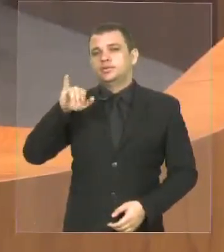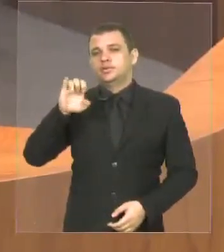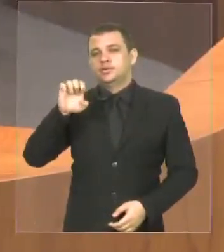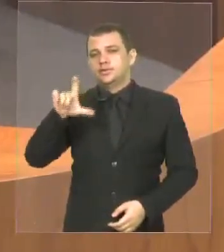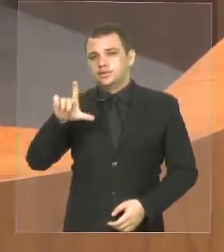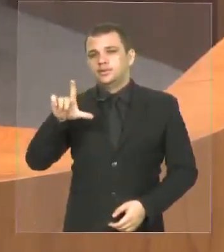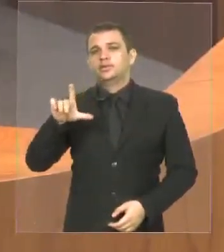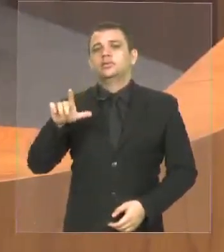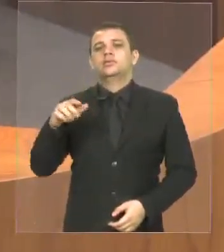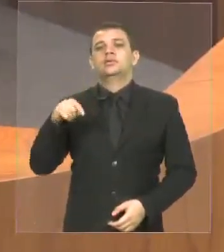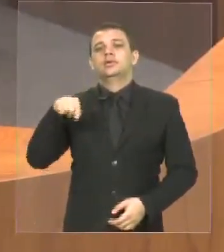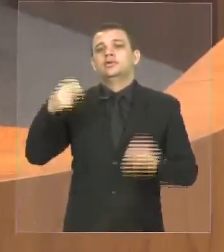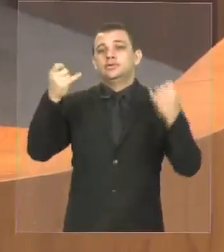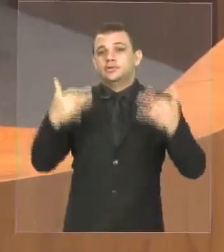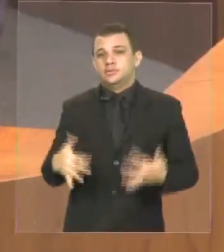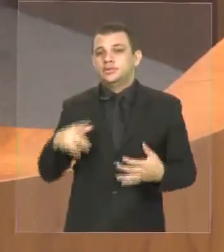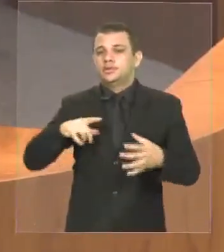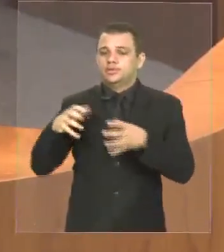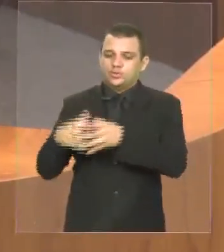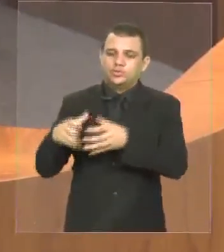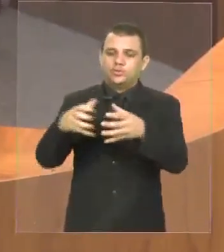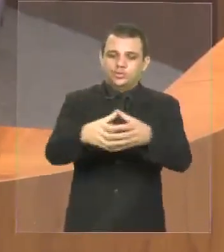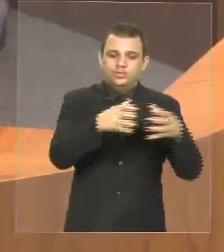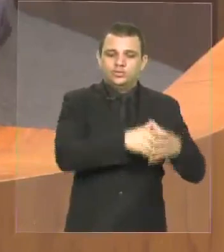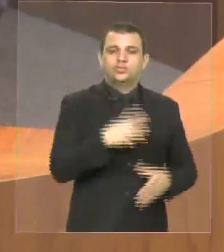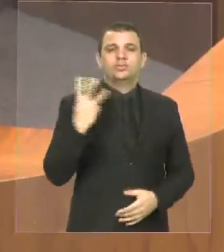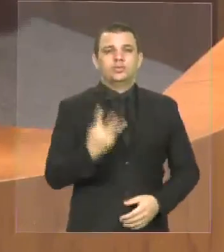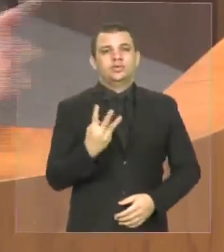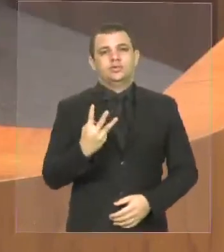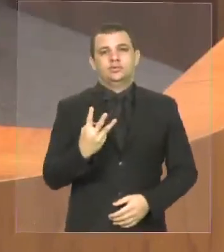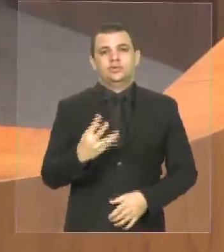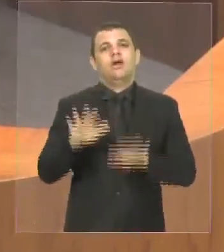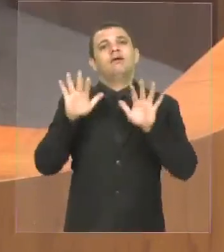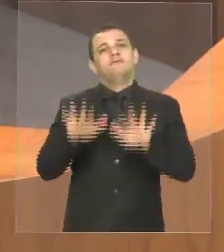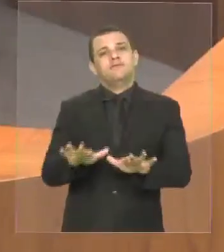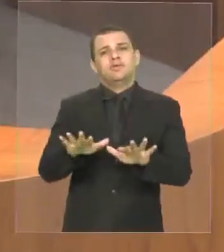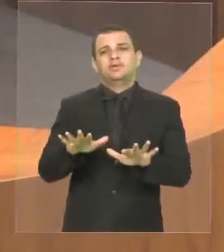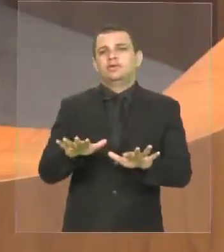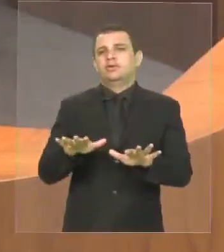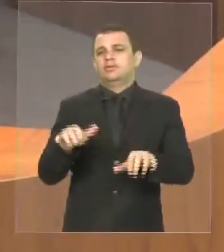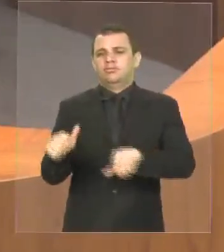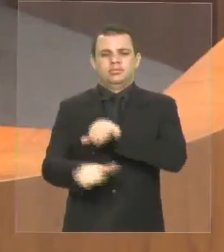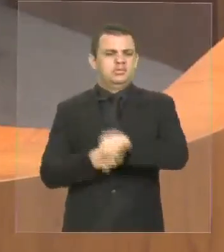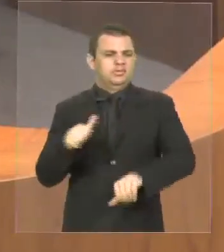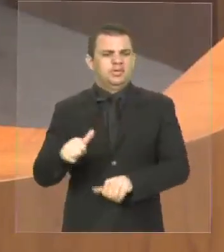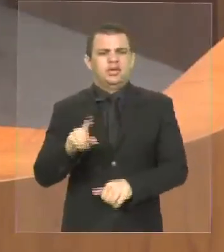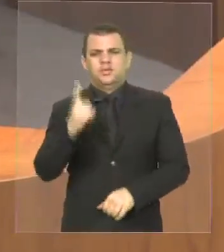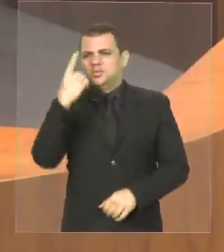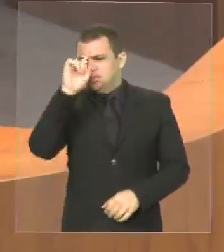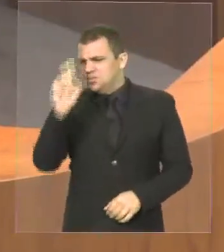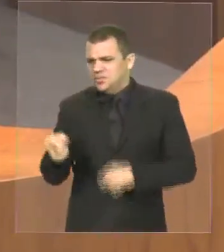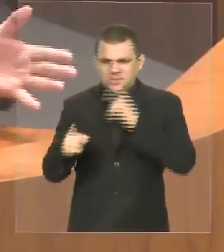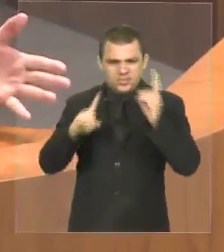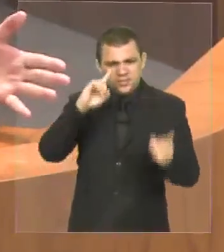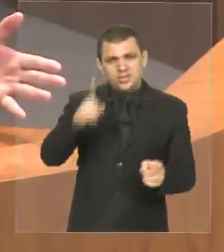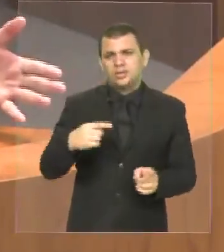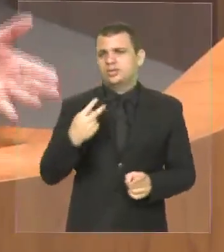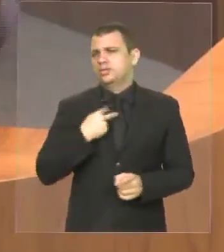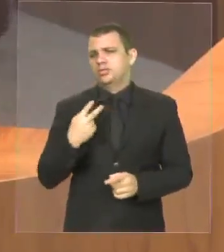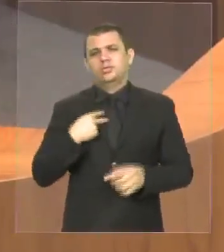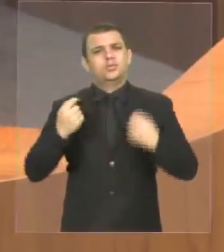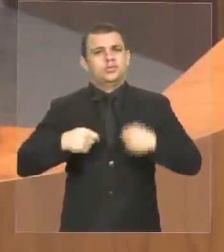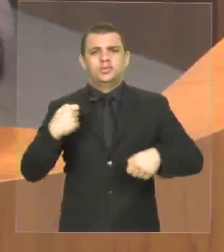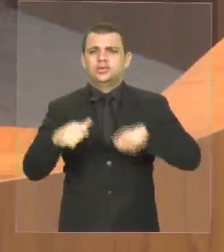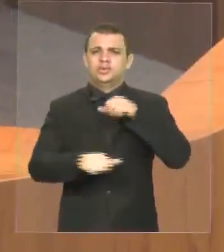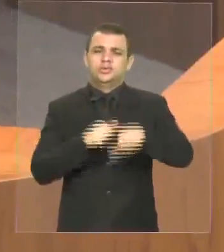Então, aquele presidente do Senado, aquele presidente da Câmara, se não tem condições, Se não preenche os requisitos, vão mudar.